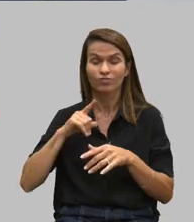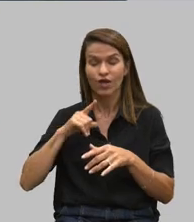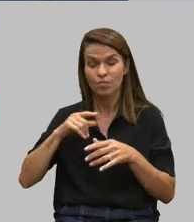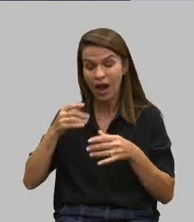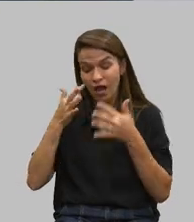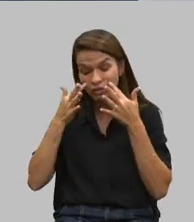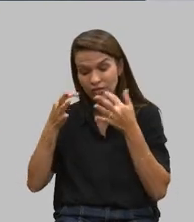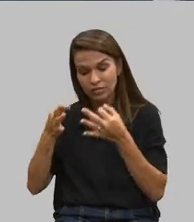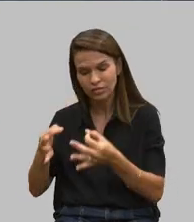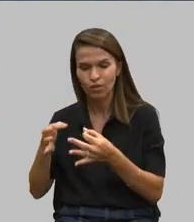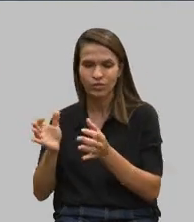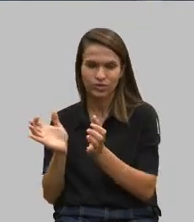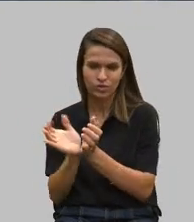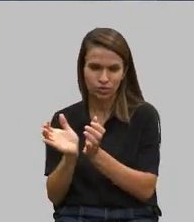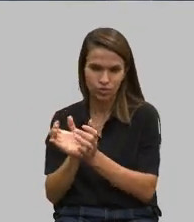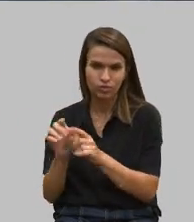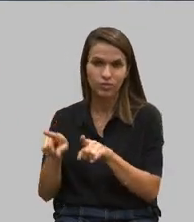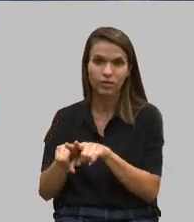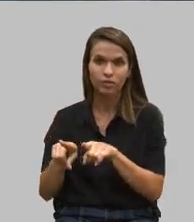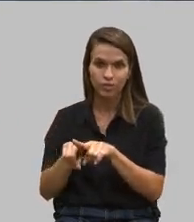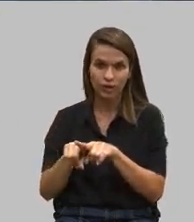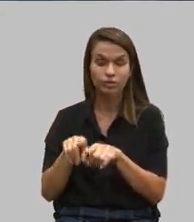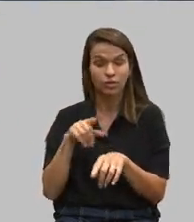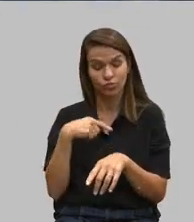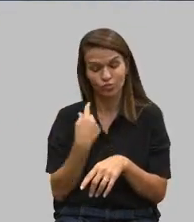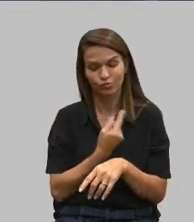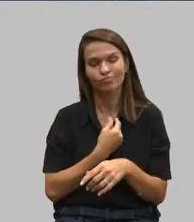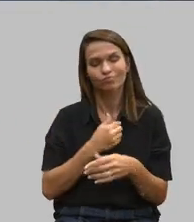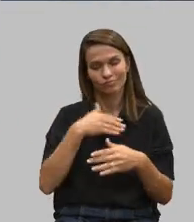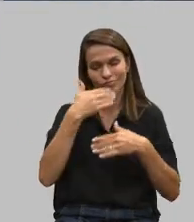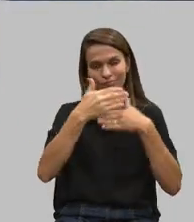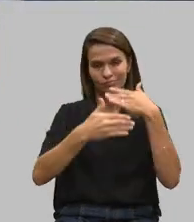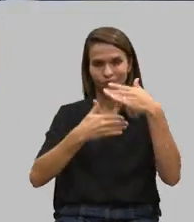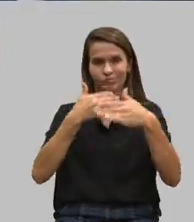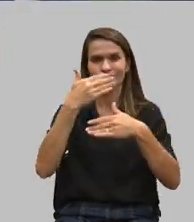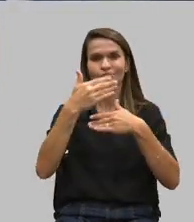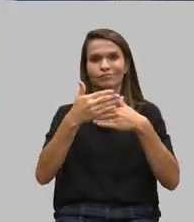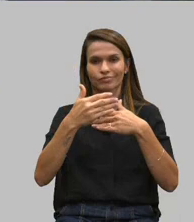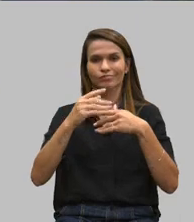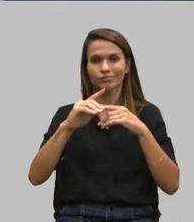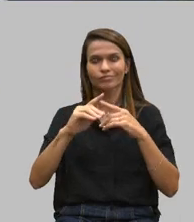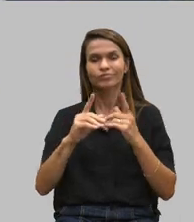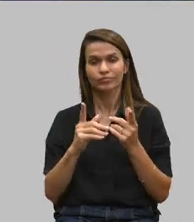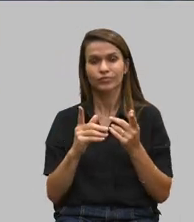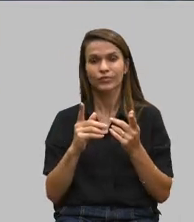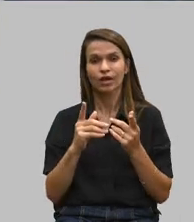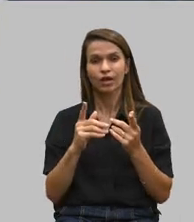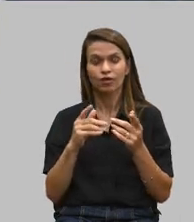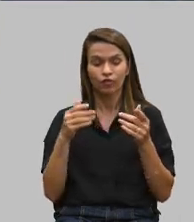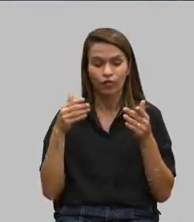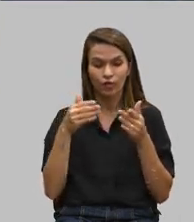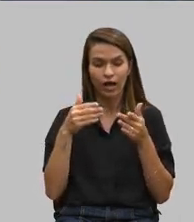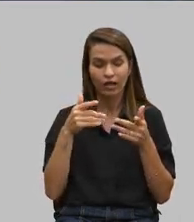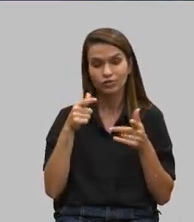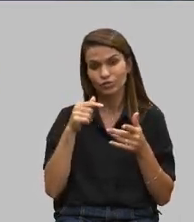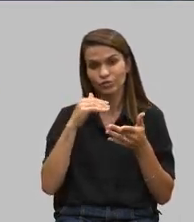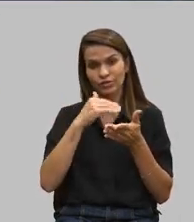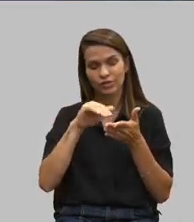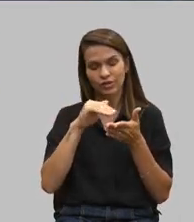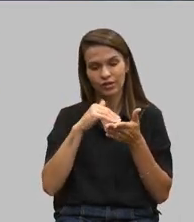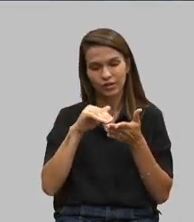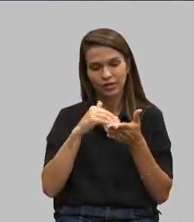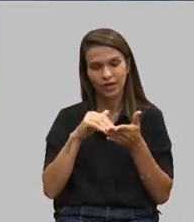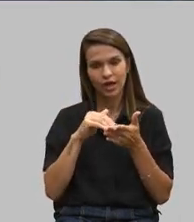então Realmente nós temos avançado bem com a palavra o nosso secretário de saúde Fábio